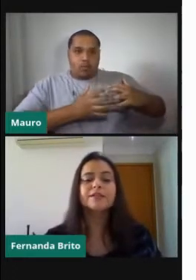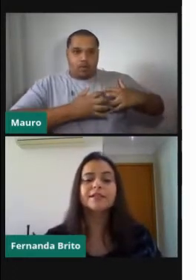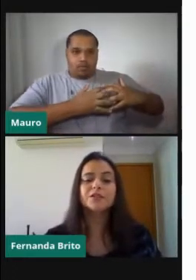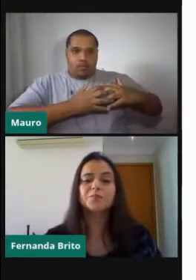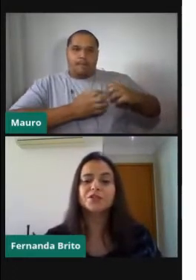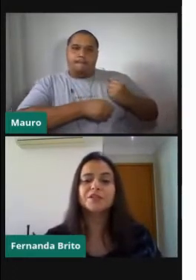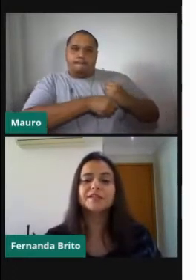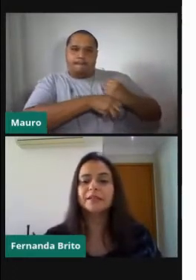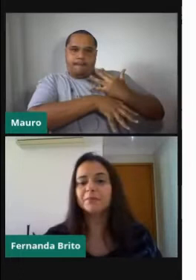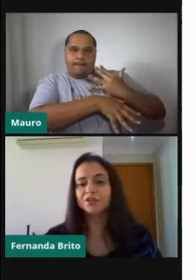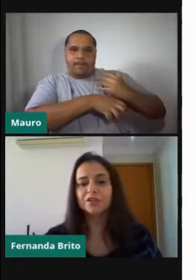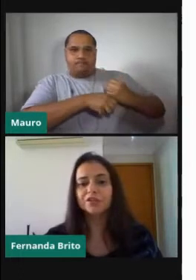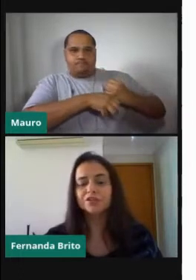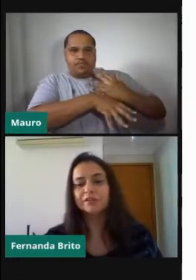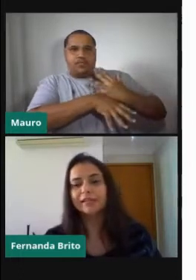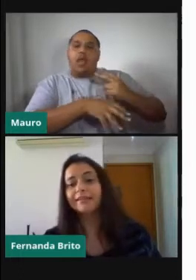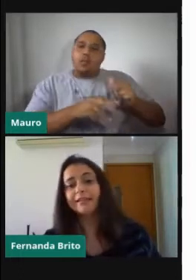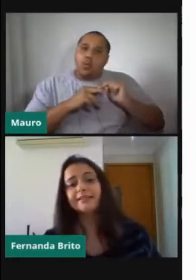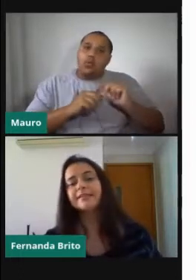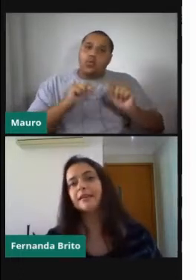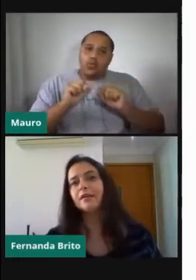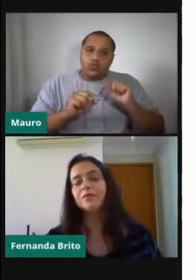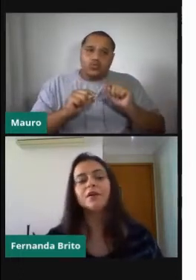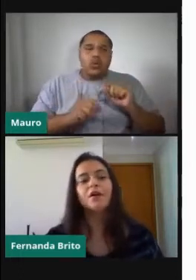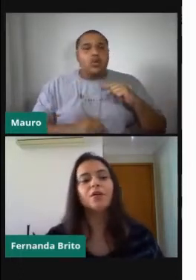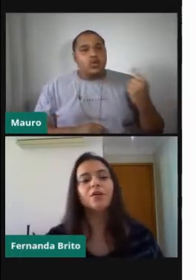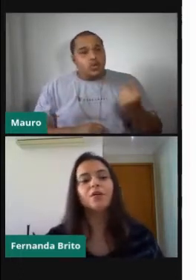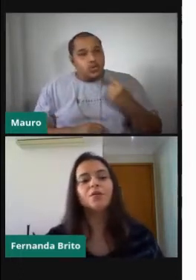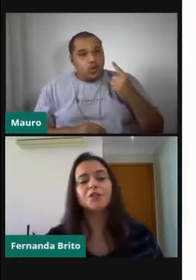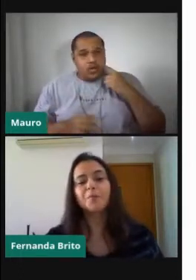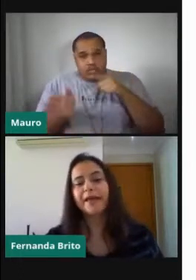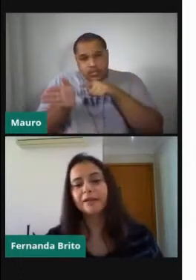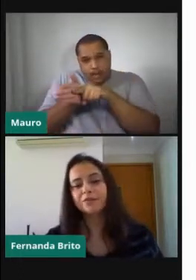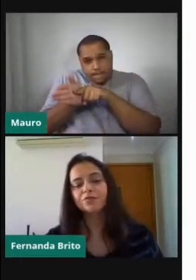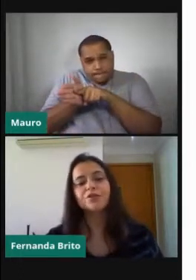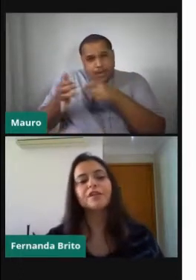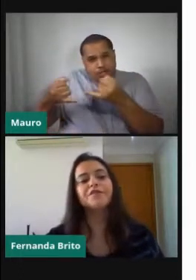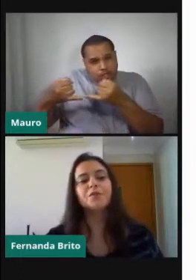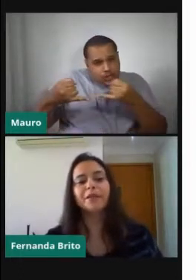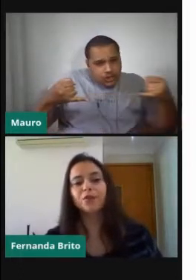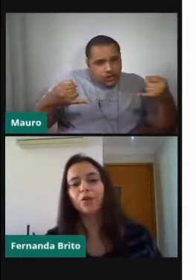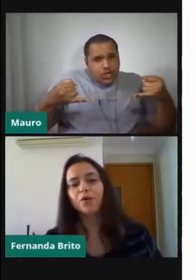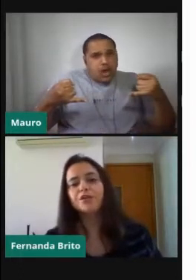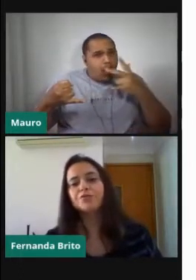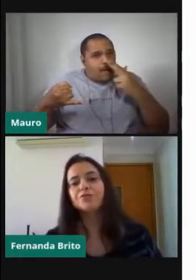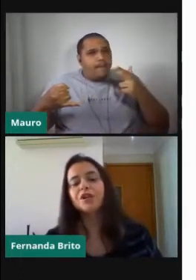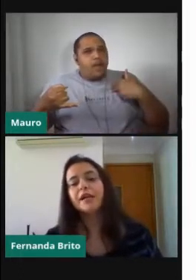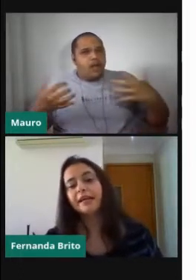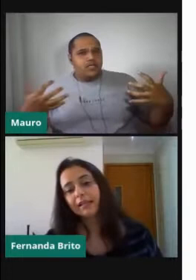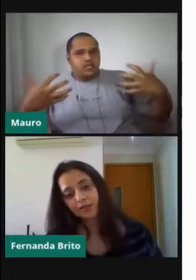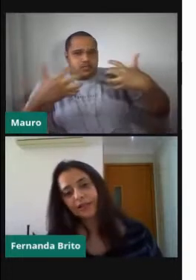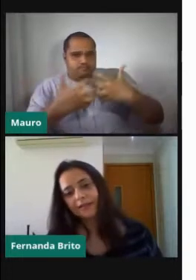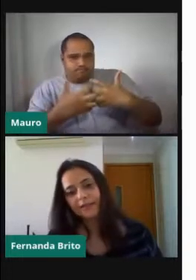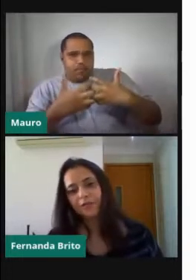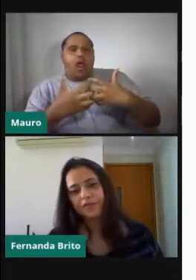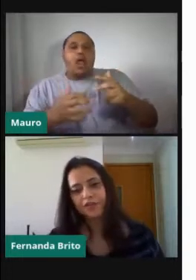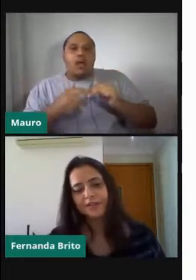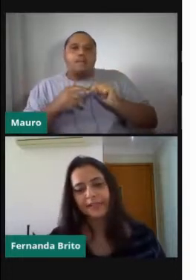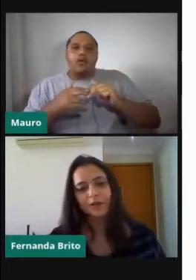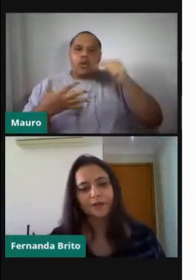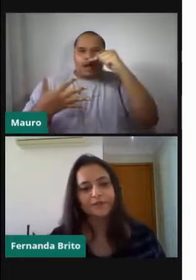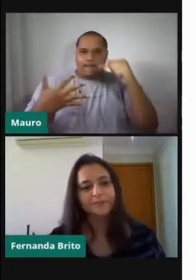forma, né, a nossa linha de pesquisa tem bastante, né, interseção com aspectos, né, fisiopatológicos relacionados